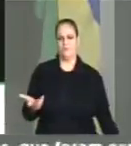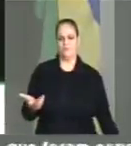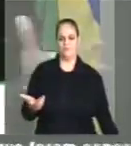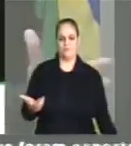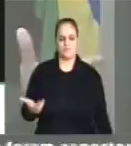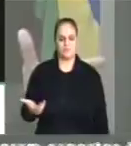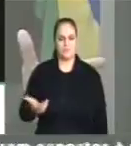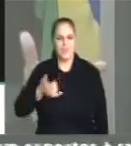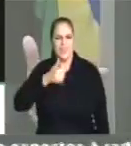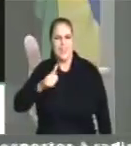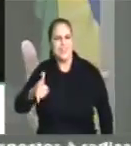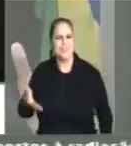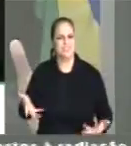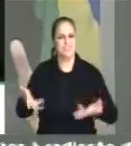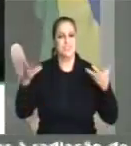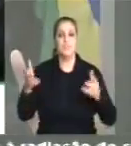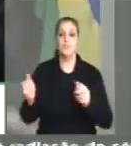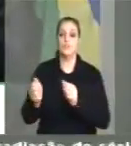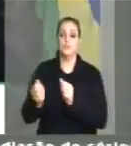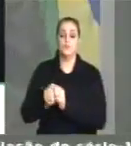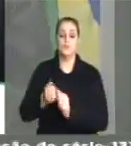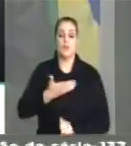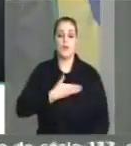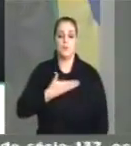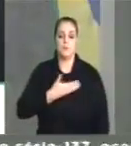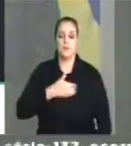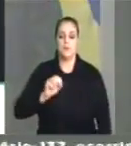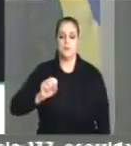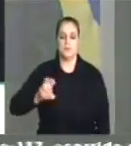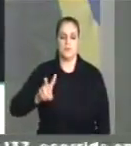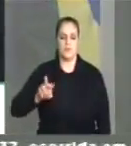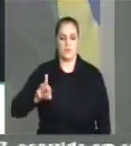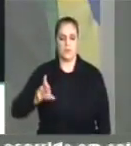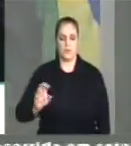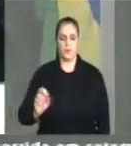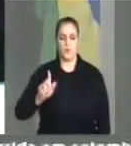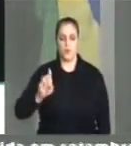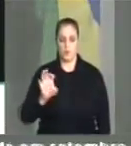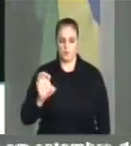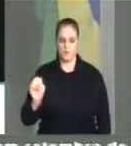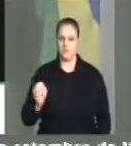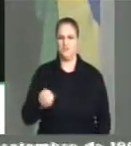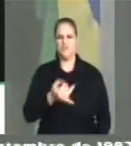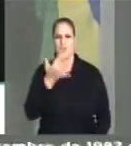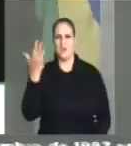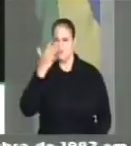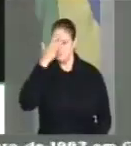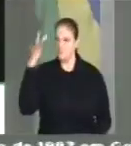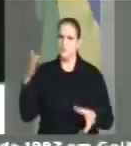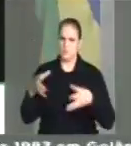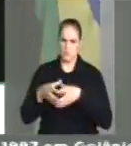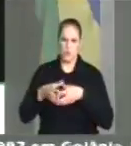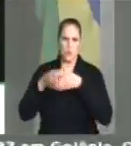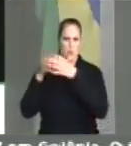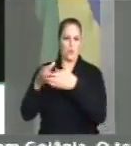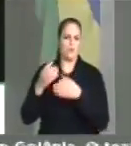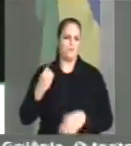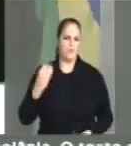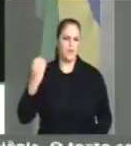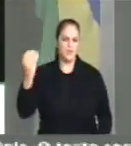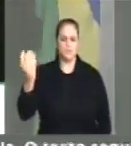ao lado do seu grande amigo Severo Gomes, uma comitiva grande. Ulisses não perdia